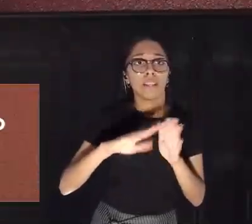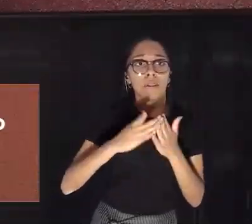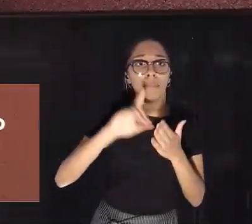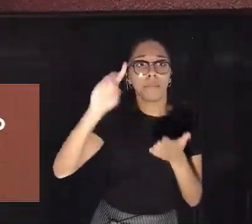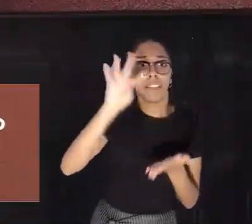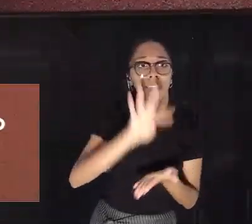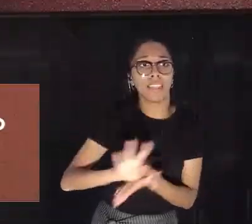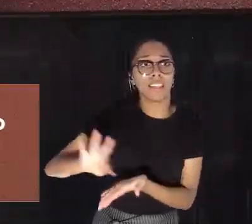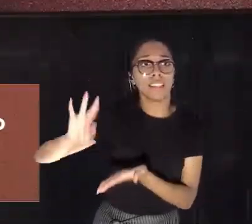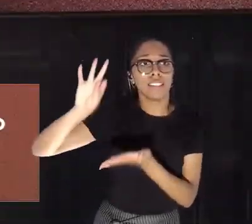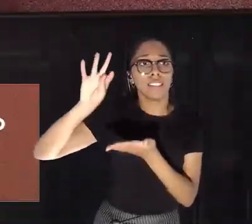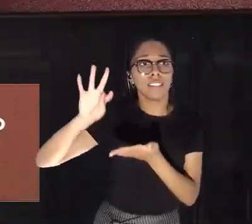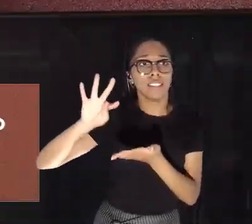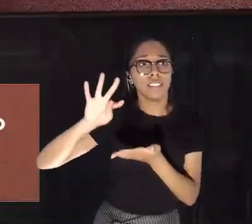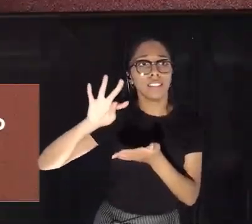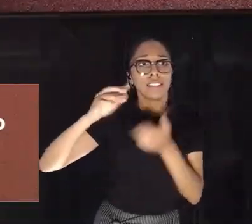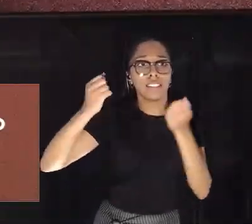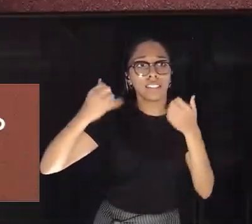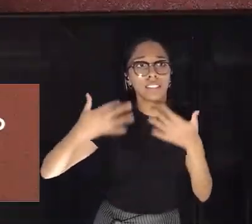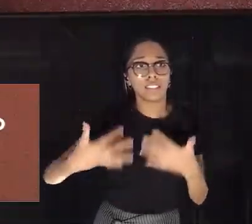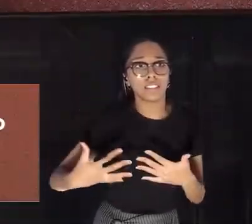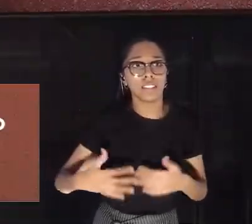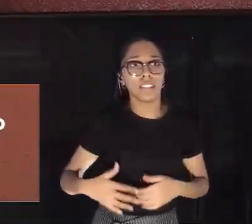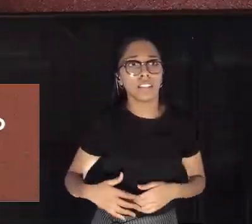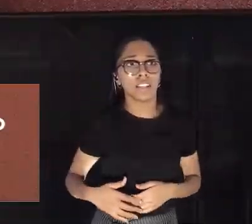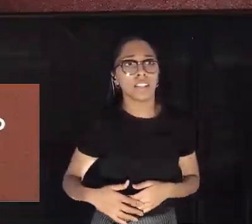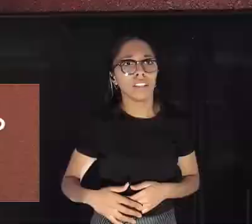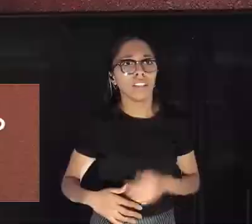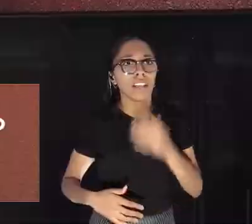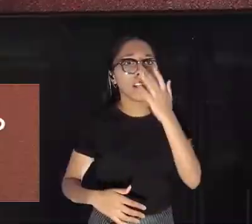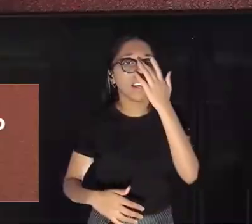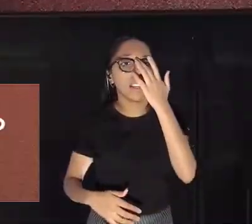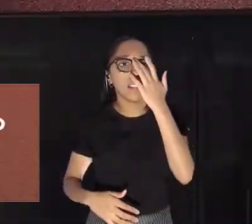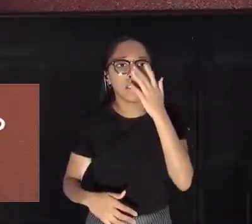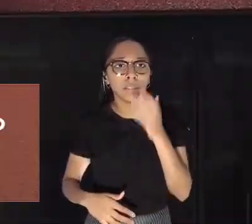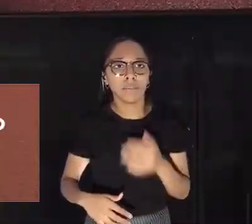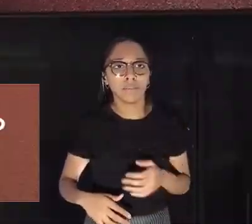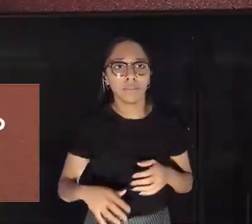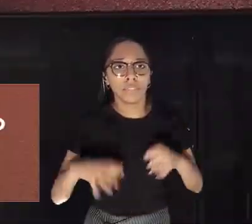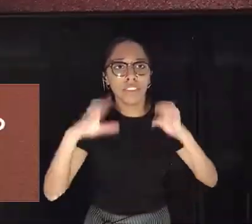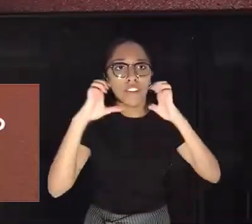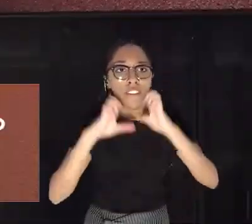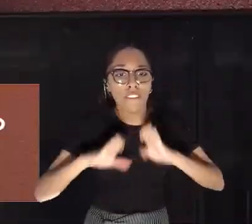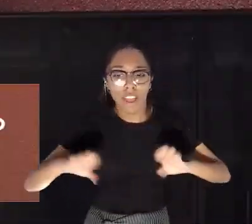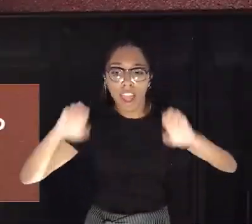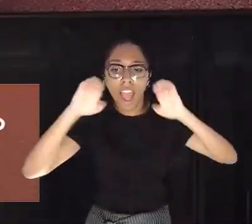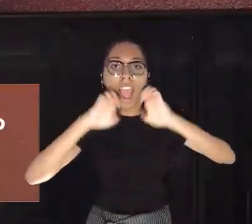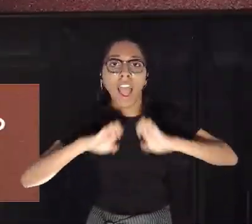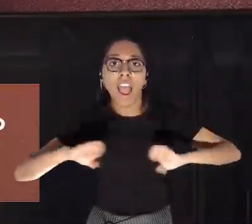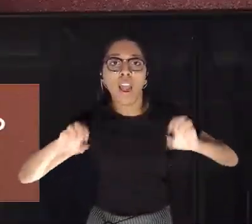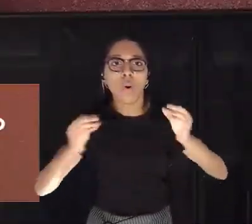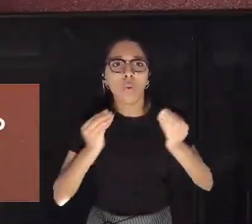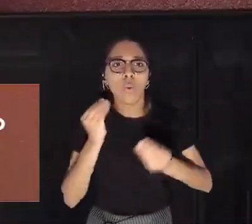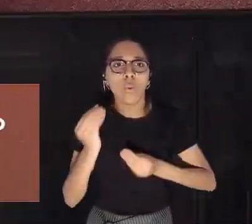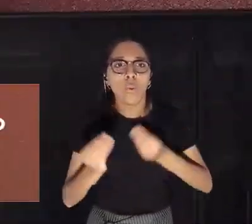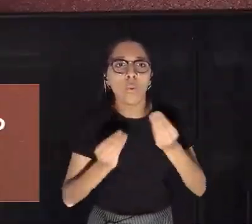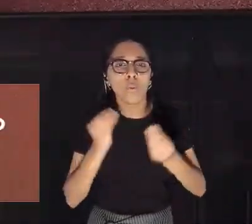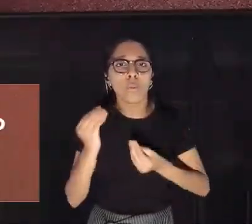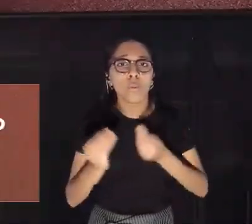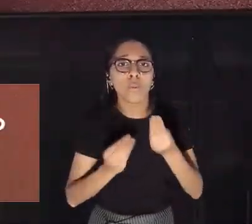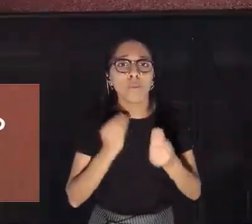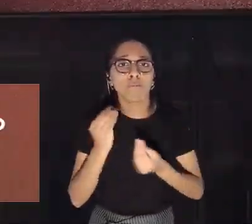Porque o nosso evangelho não chegou somente a vocês em palavra, mas também em